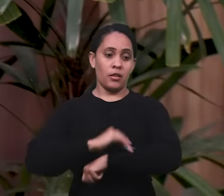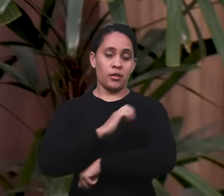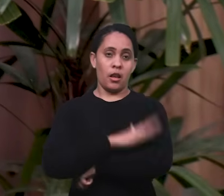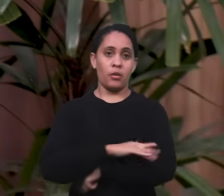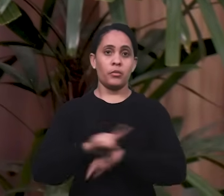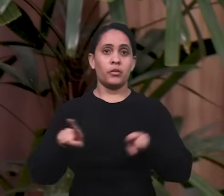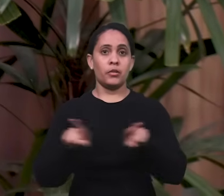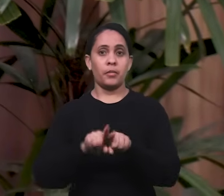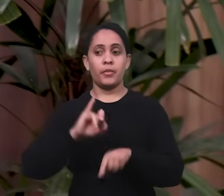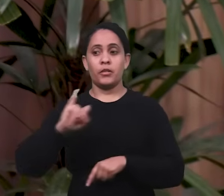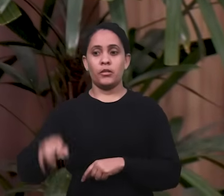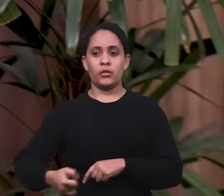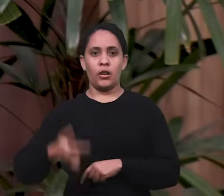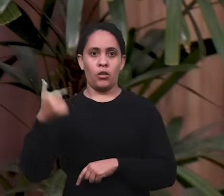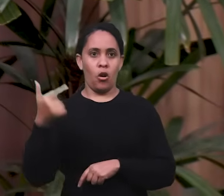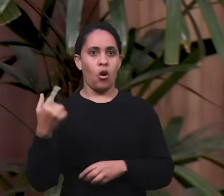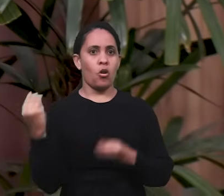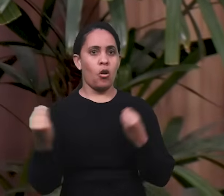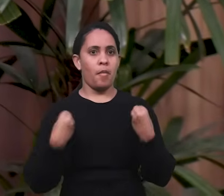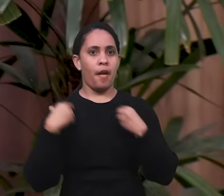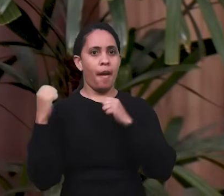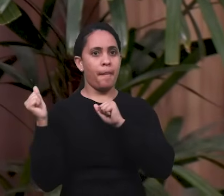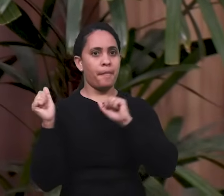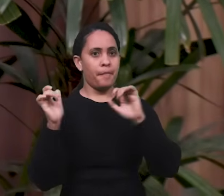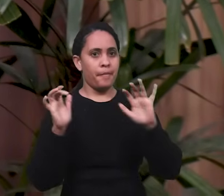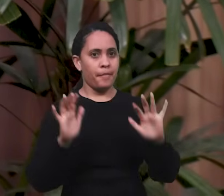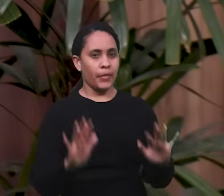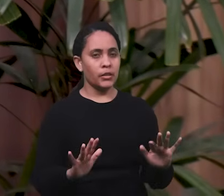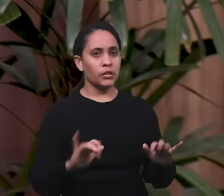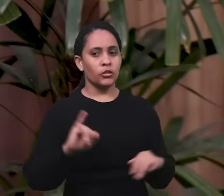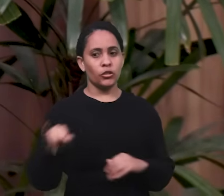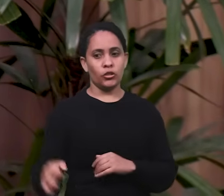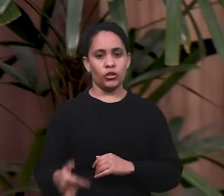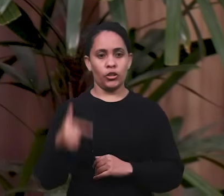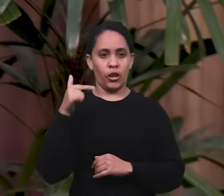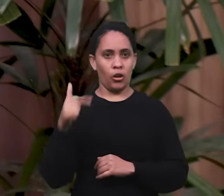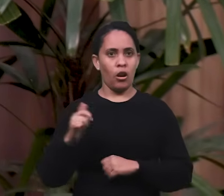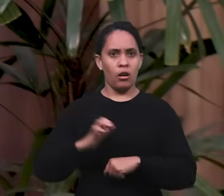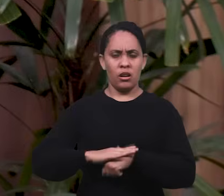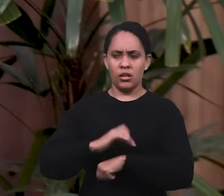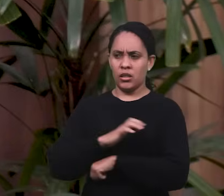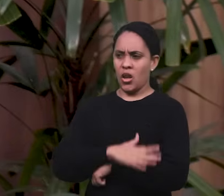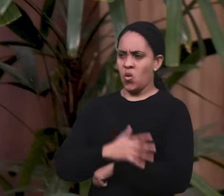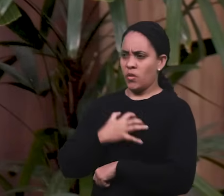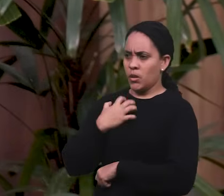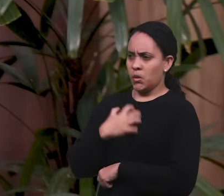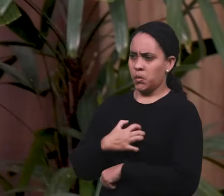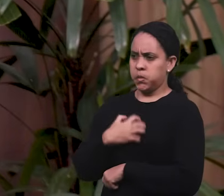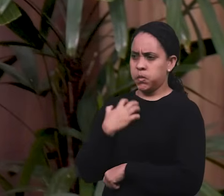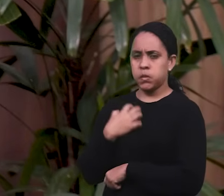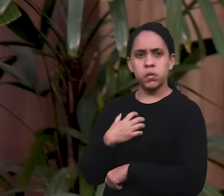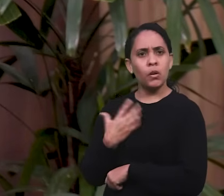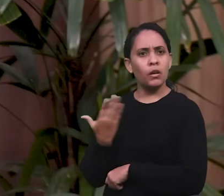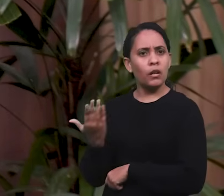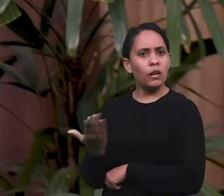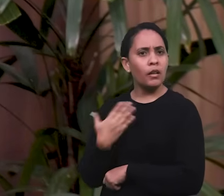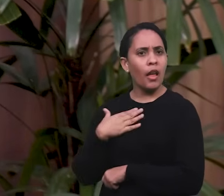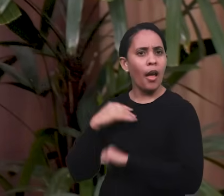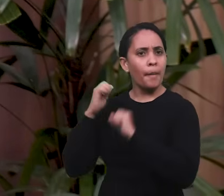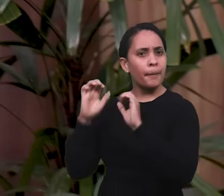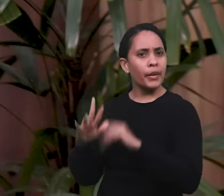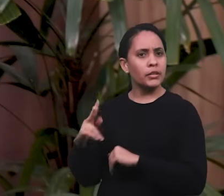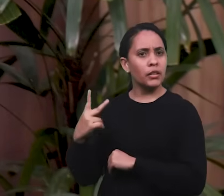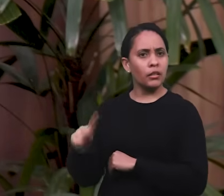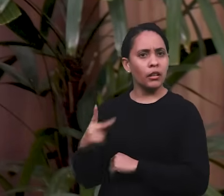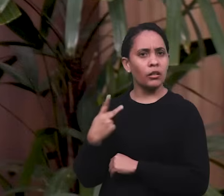e Jacó. Como que a bênção de Jacó incomodou Esaú. Como que às vezes a prosperidade de um irmão faz tão mal ao